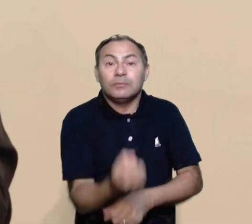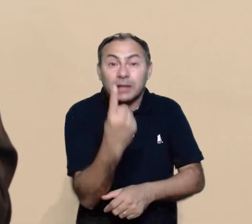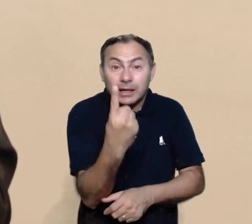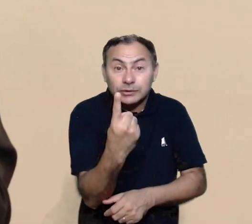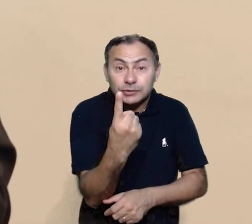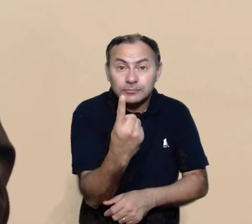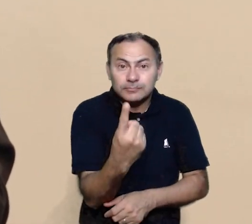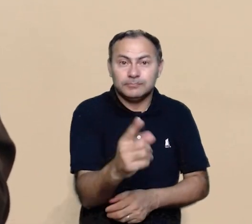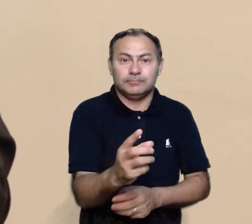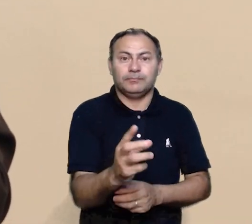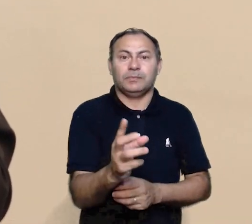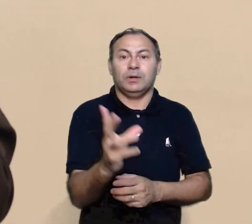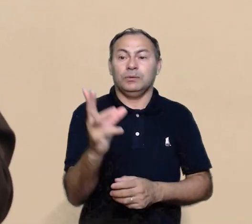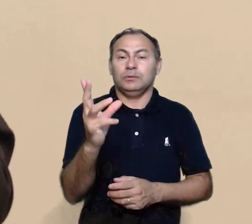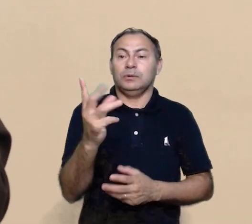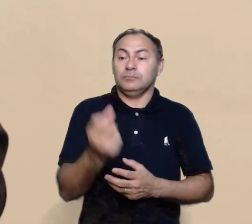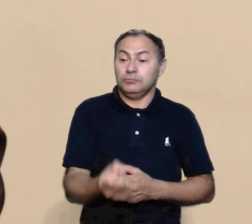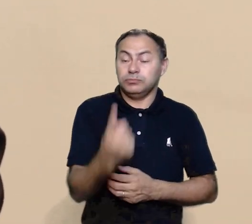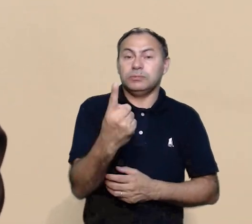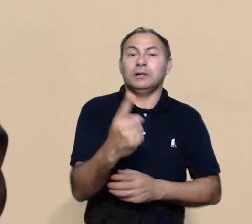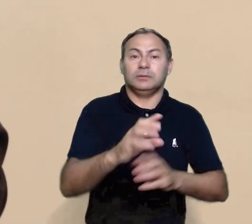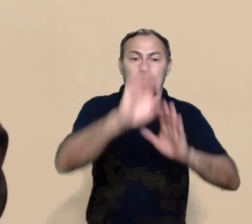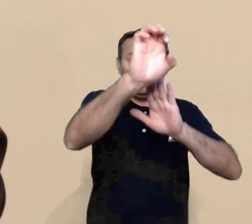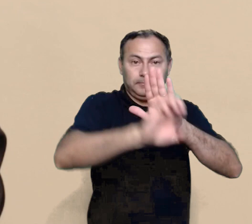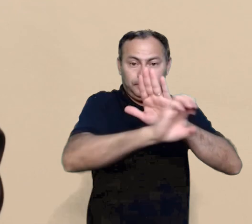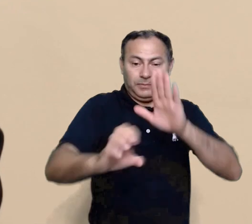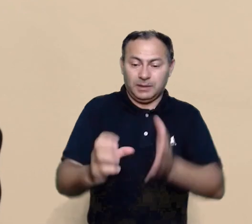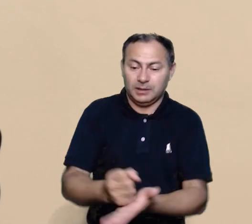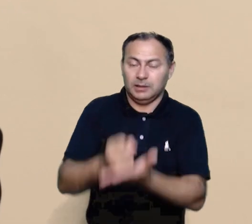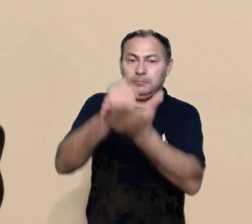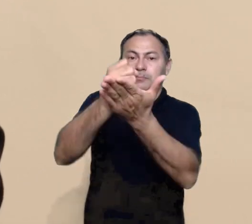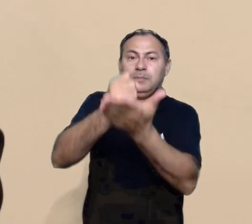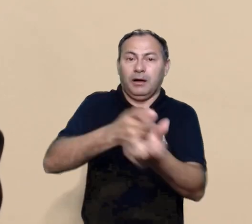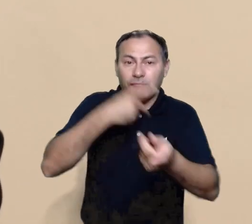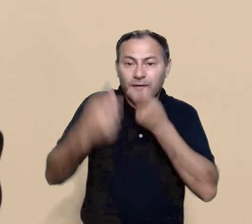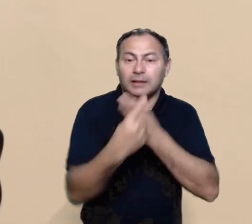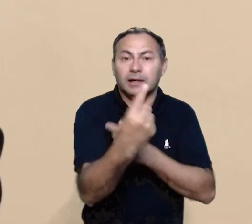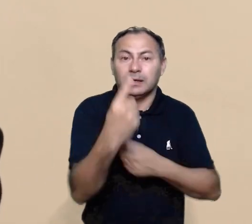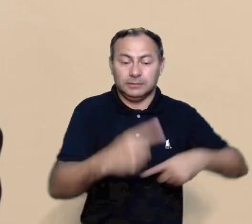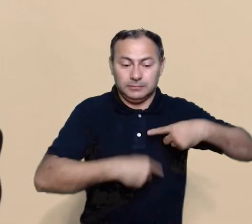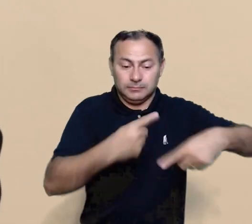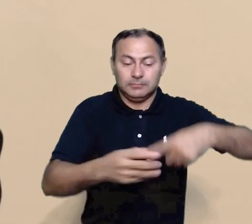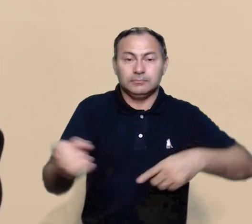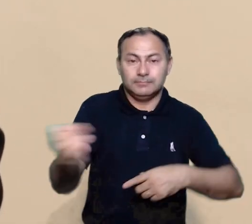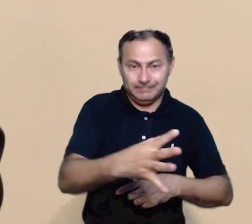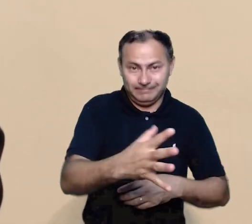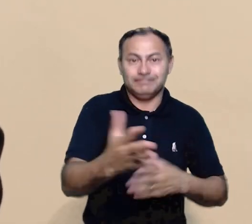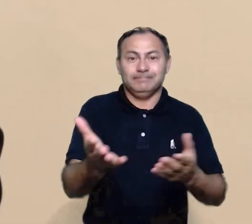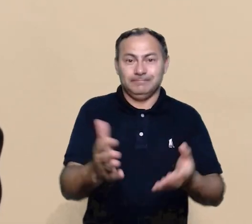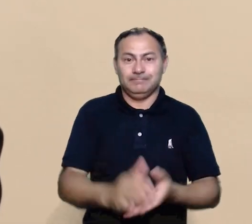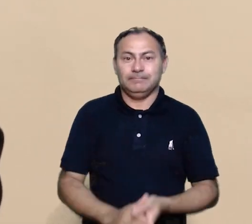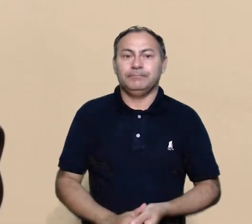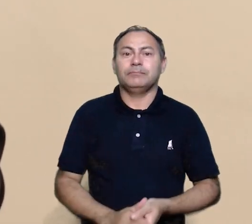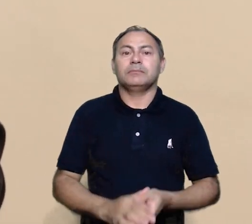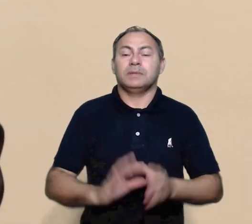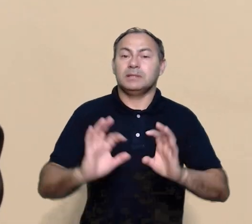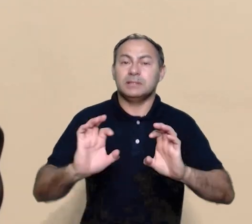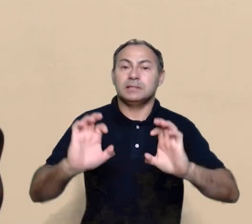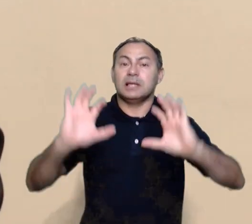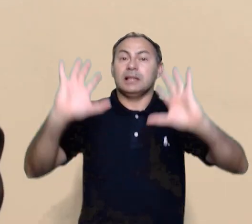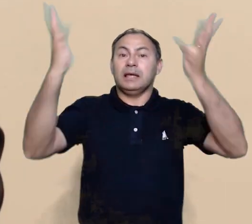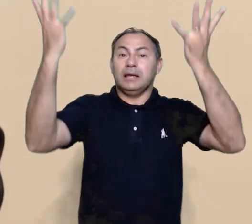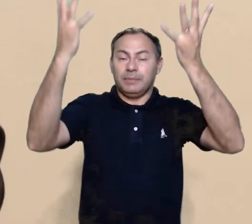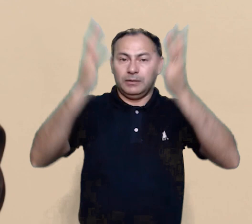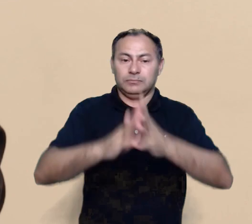novidade do evangelho que salva que fala para cada nova geração que se